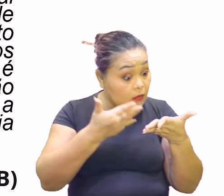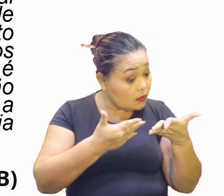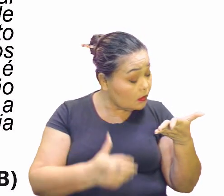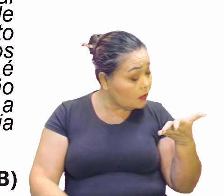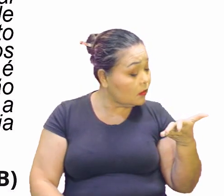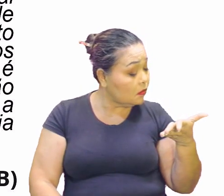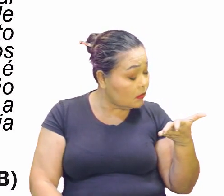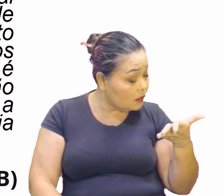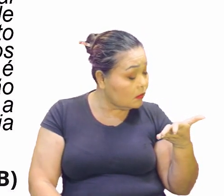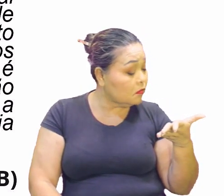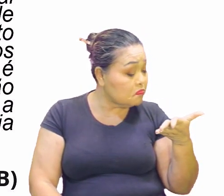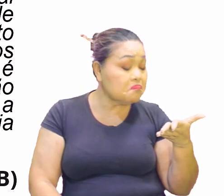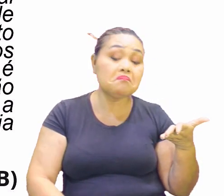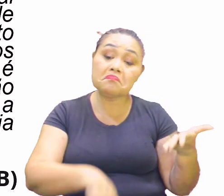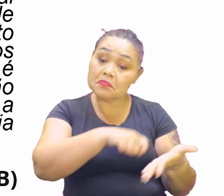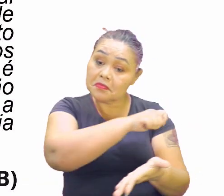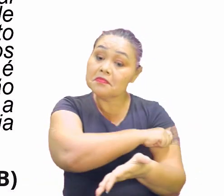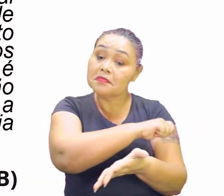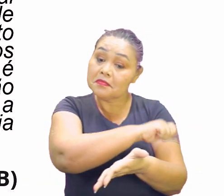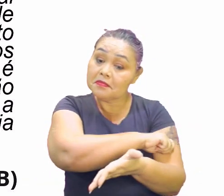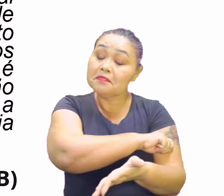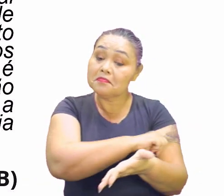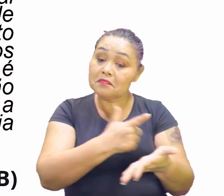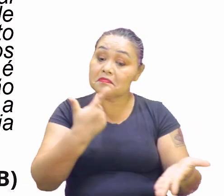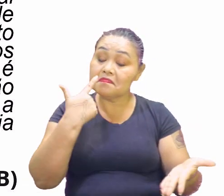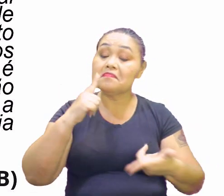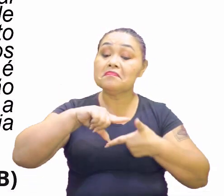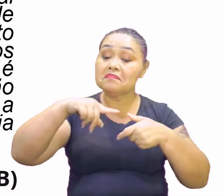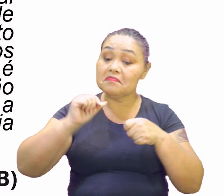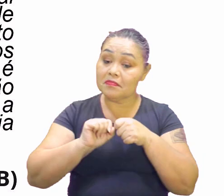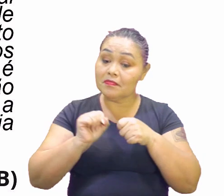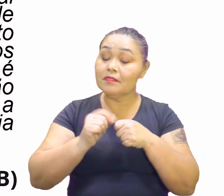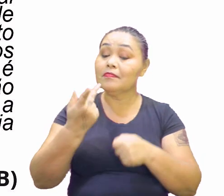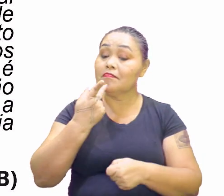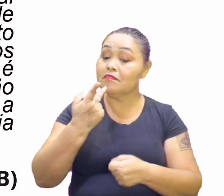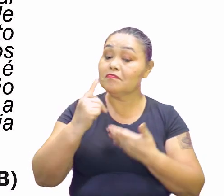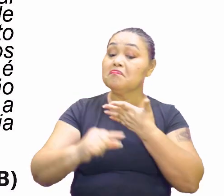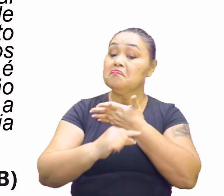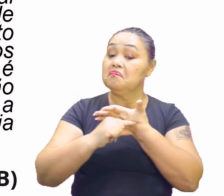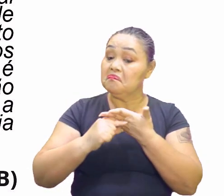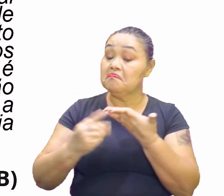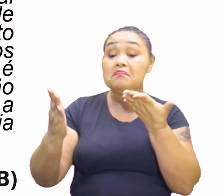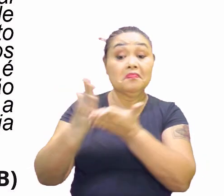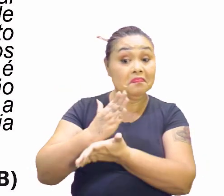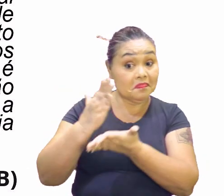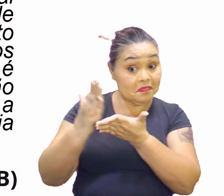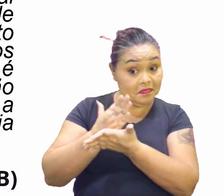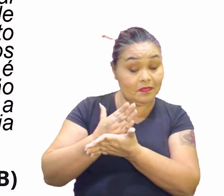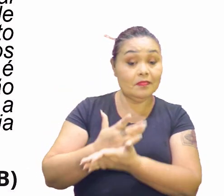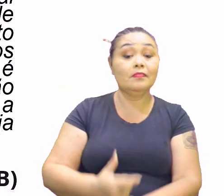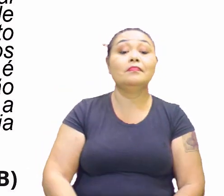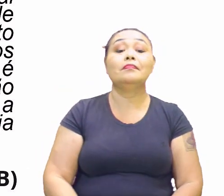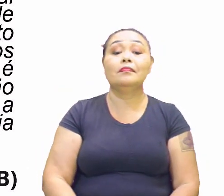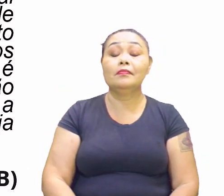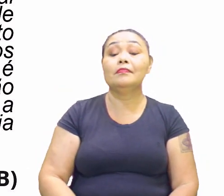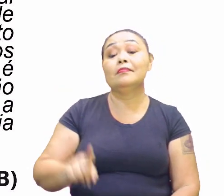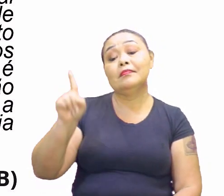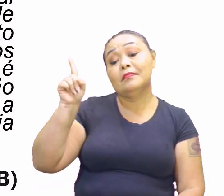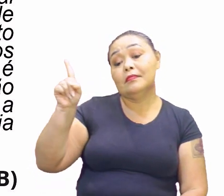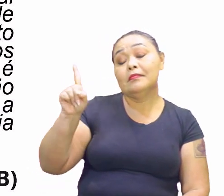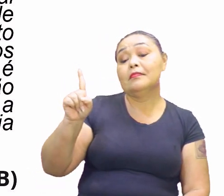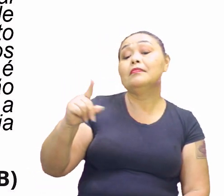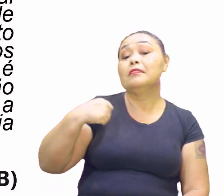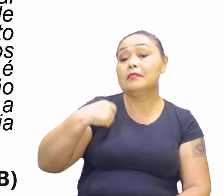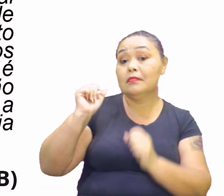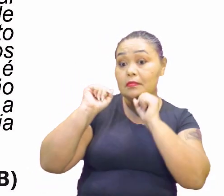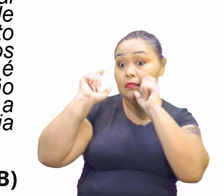olha, a estudante já começou aqui com modernismo, fala de autor, fala de obra. Então é isso que vocês